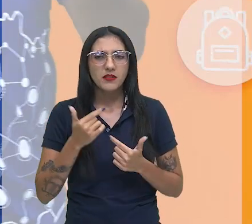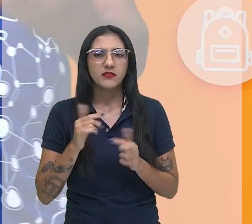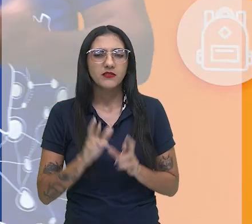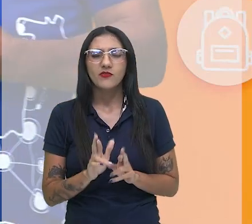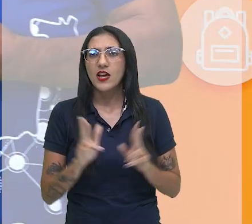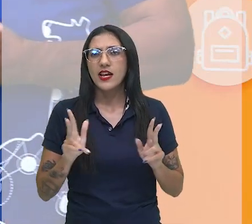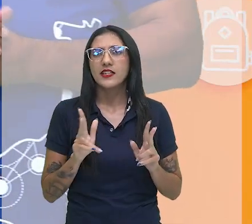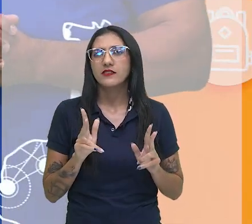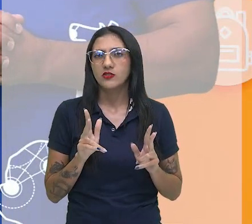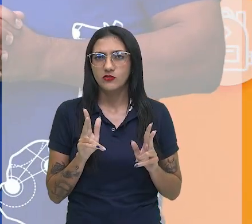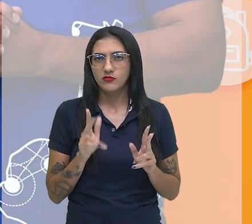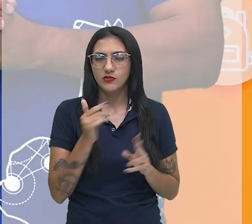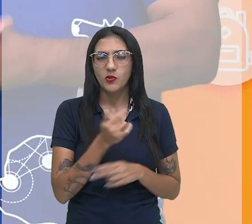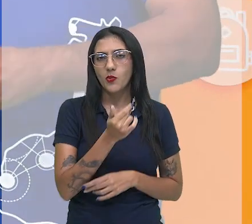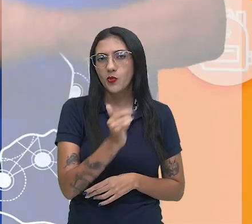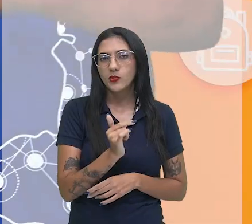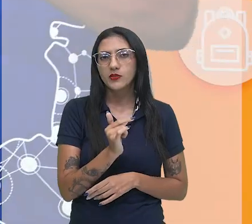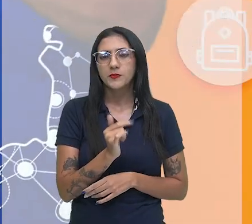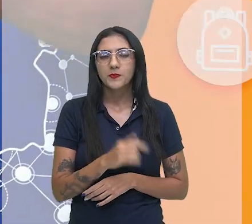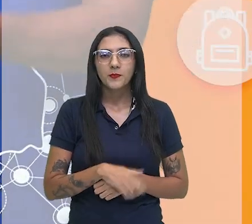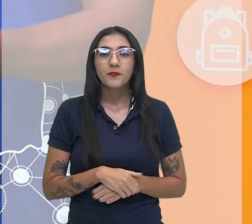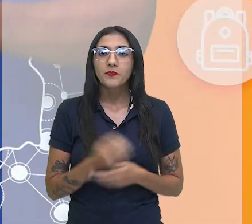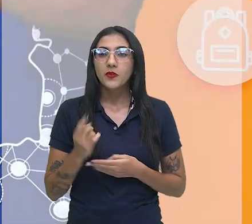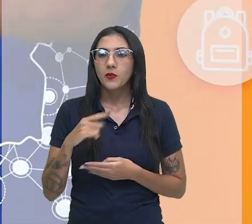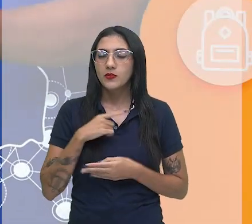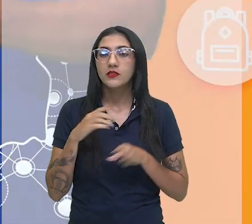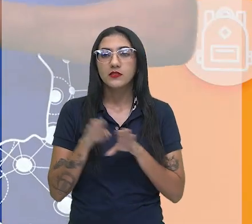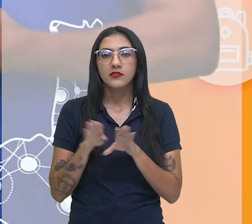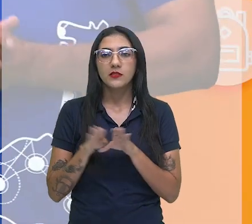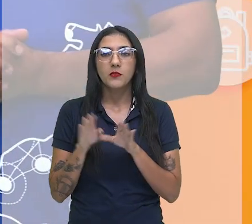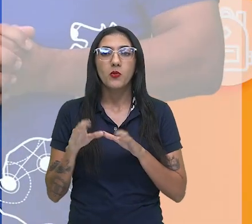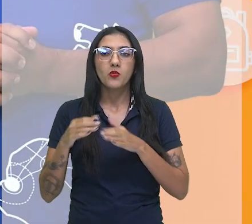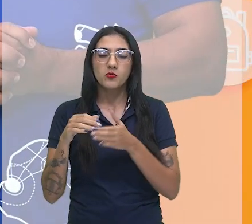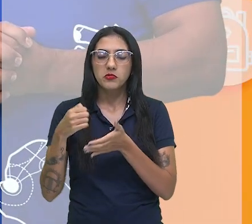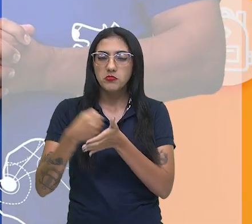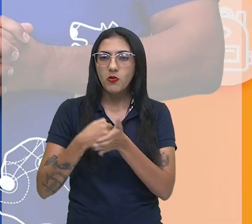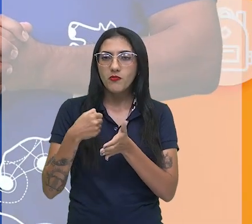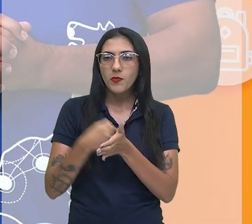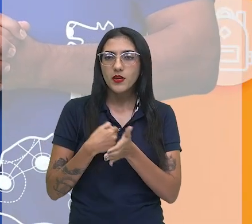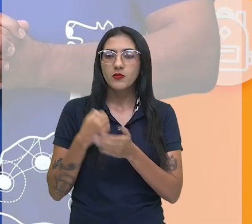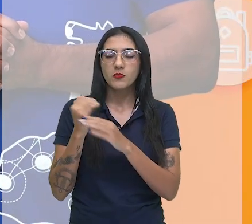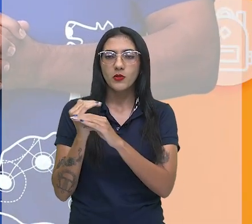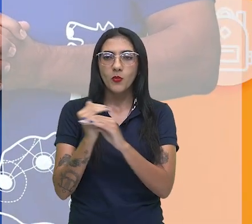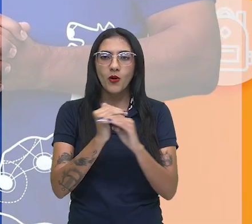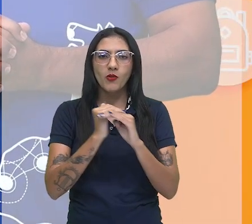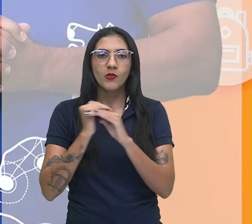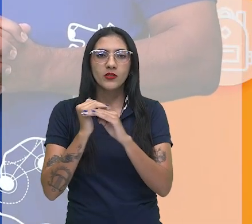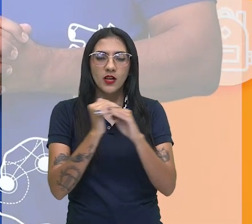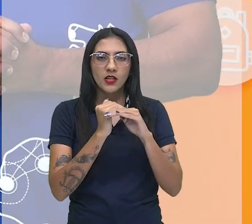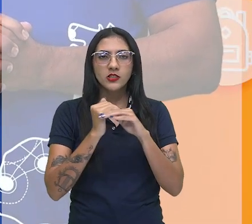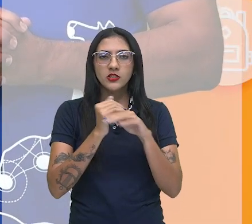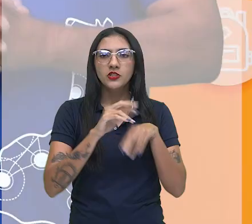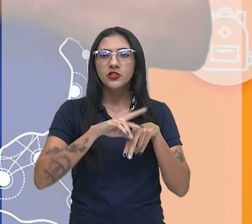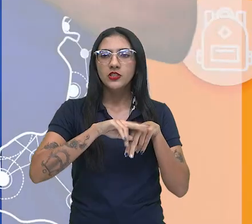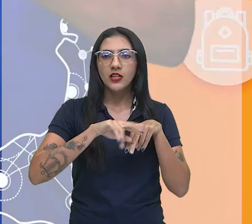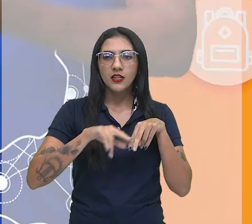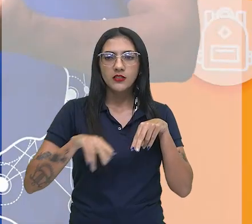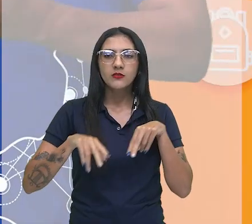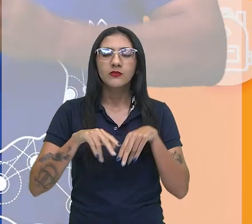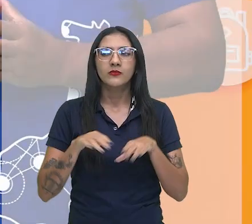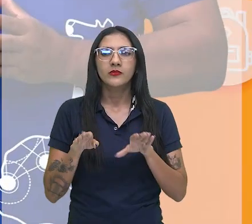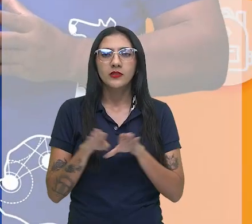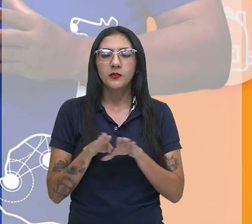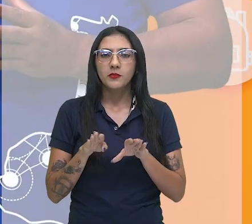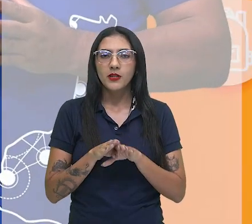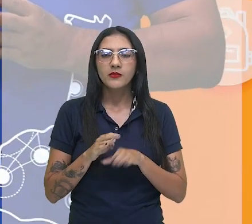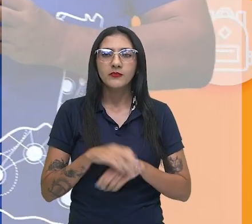um faz a sua escolha, né? Então elas também são movimentos de luta por igualdade, né, de gênero, no caso aqui, de